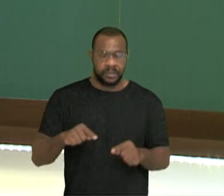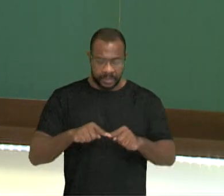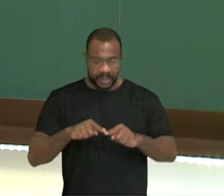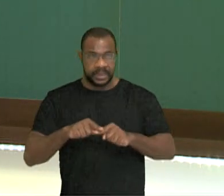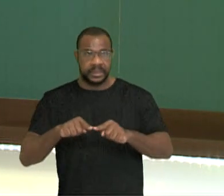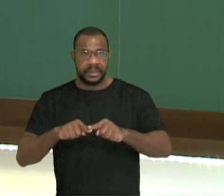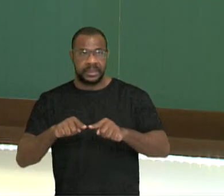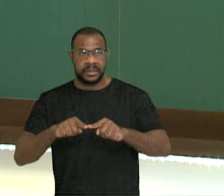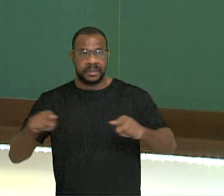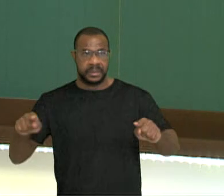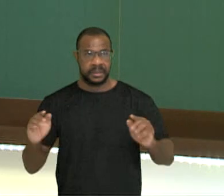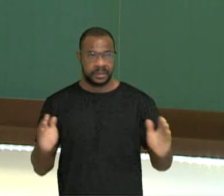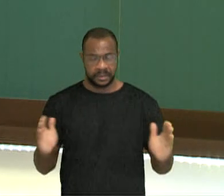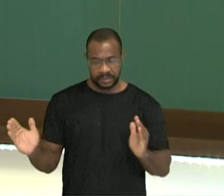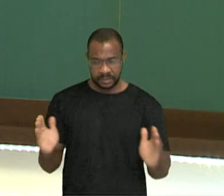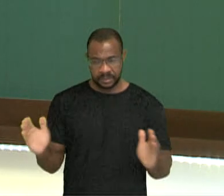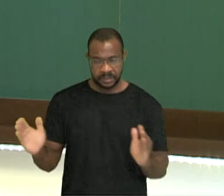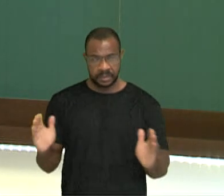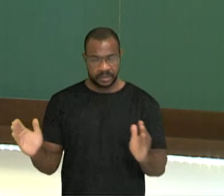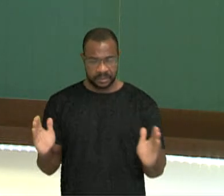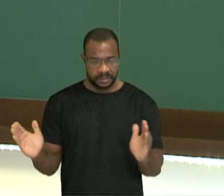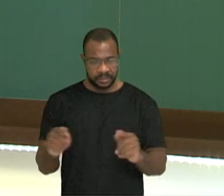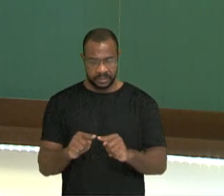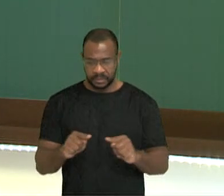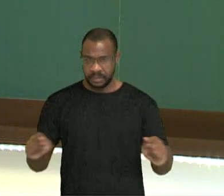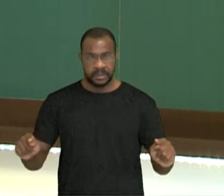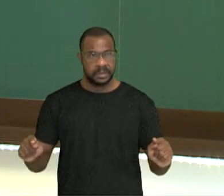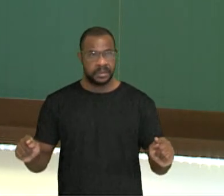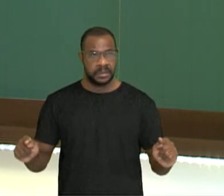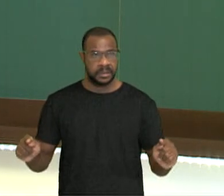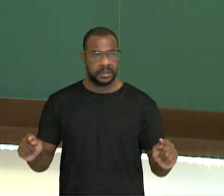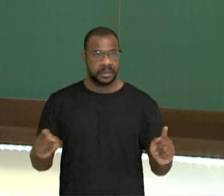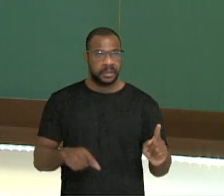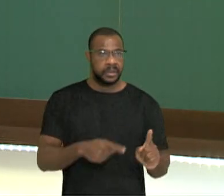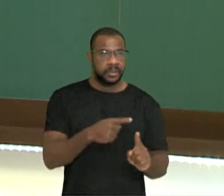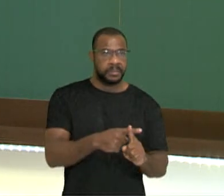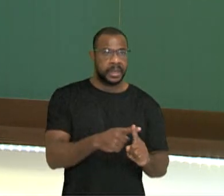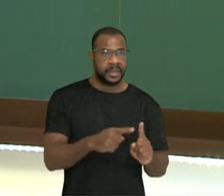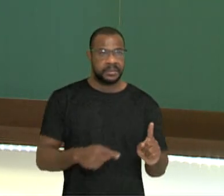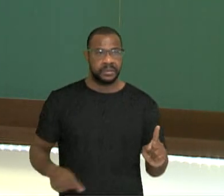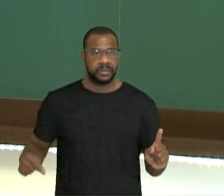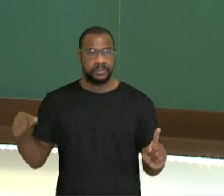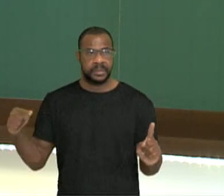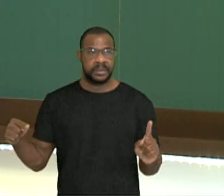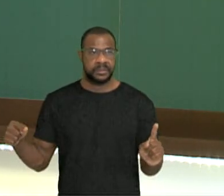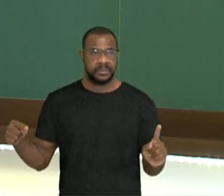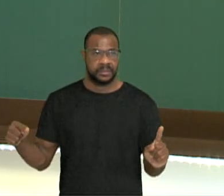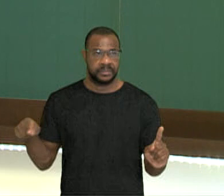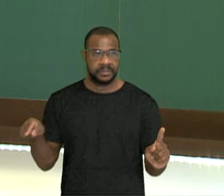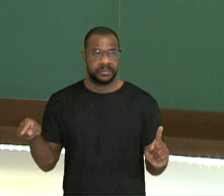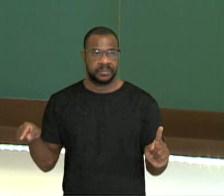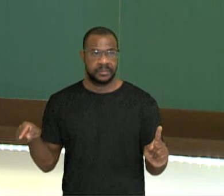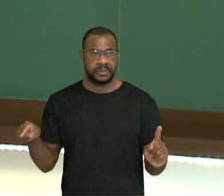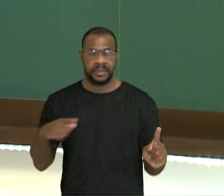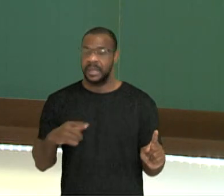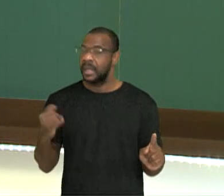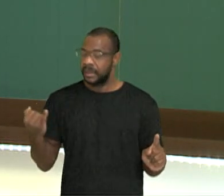né, entre o mais risco e o menos risco de extinção, também aqui embaixo, né? Então, é